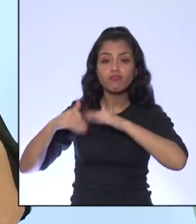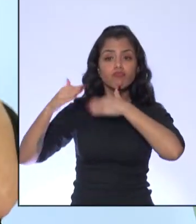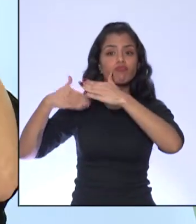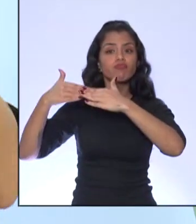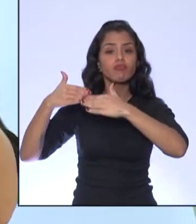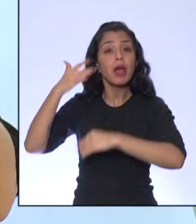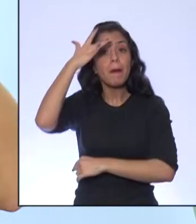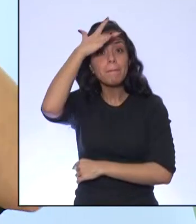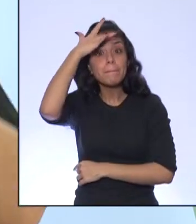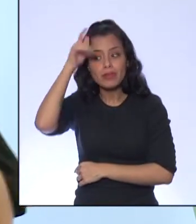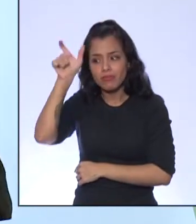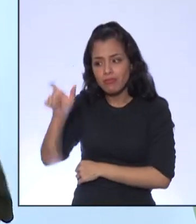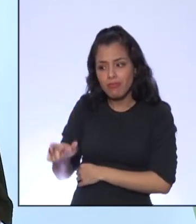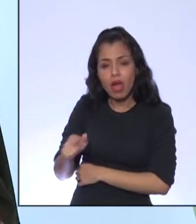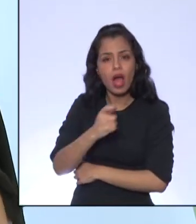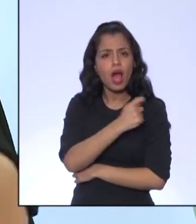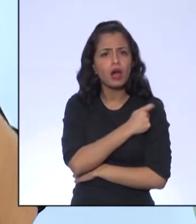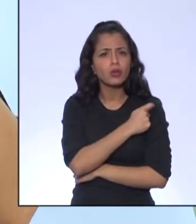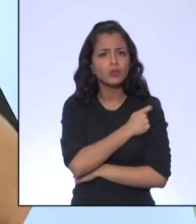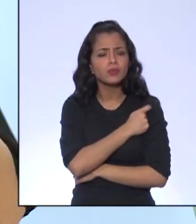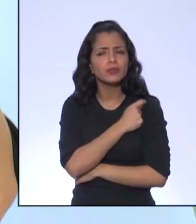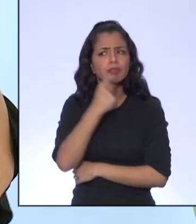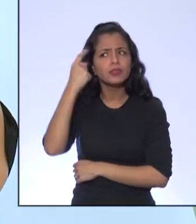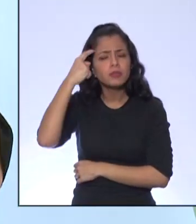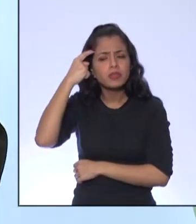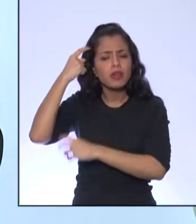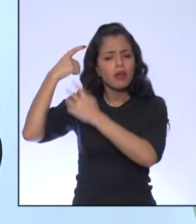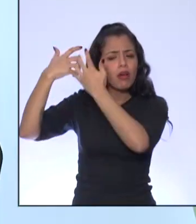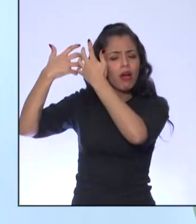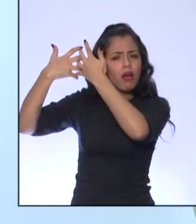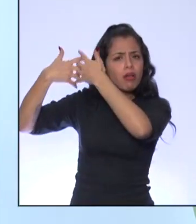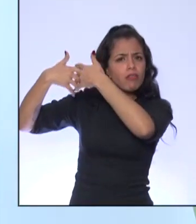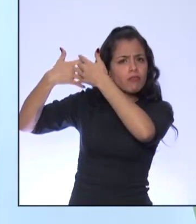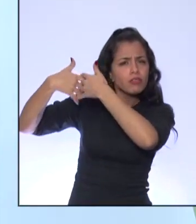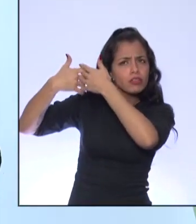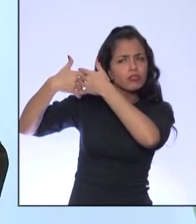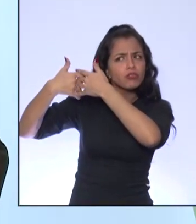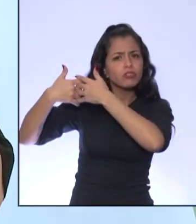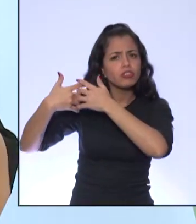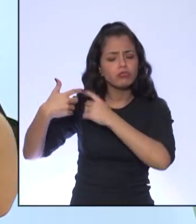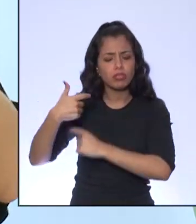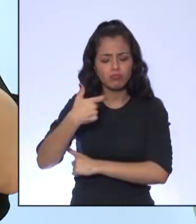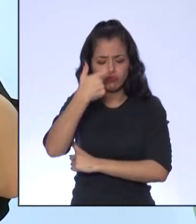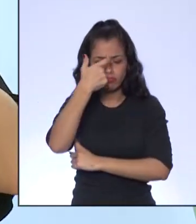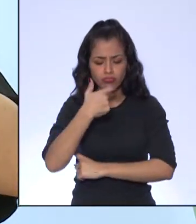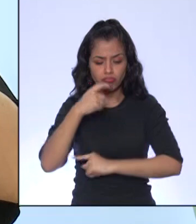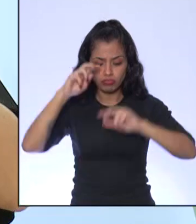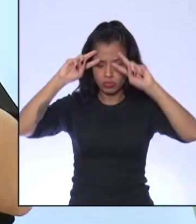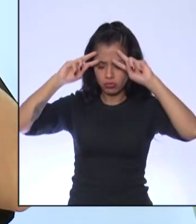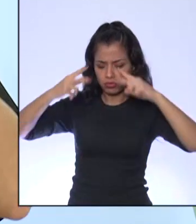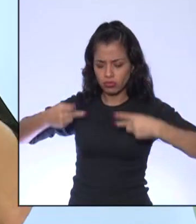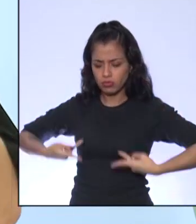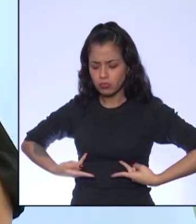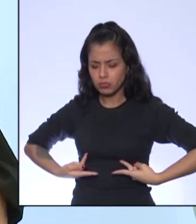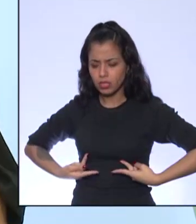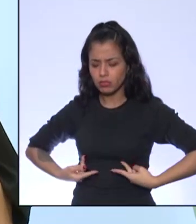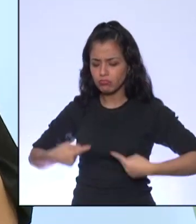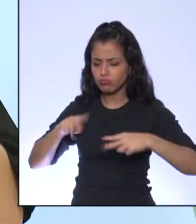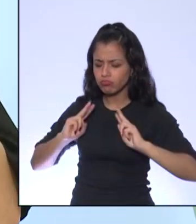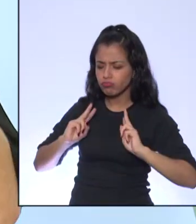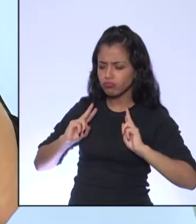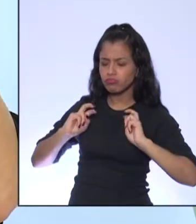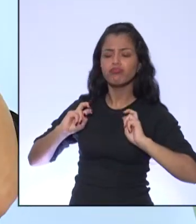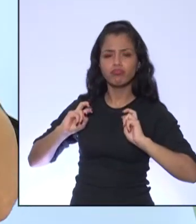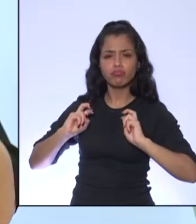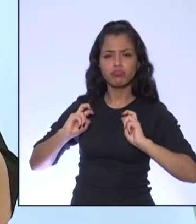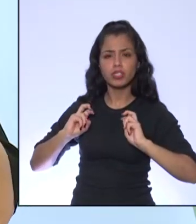dele refletir quais são os seus valores, como ele se constitui enquanto um ser humano e como ele pode mobilizar os